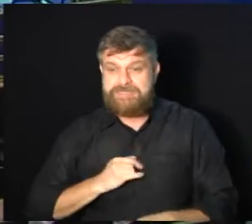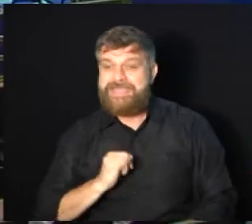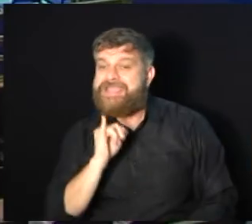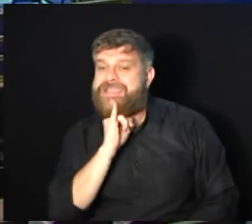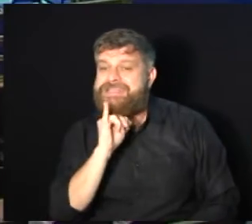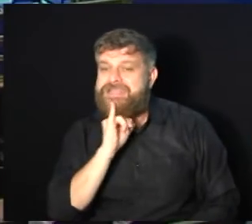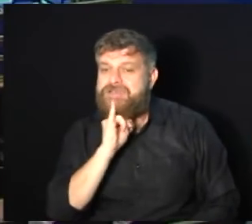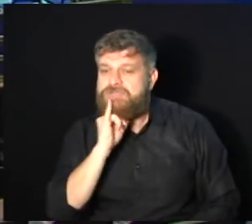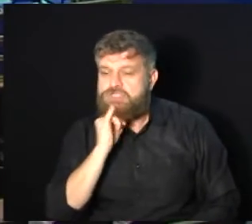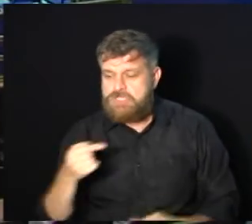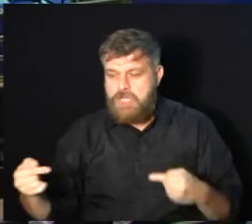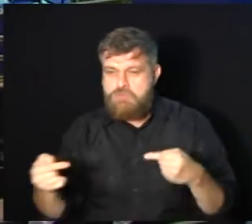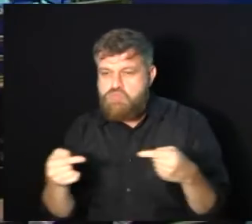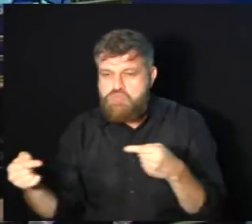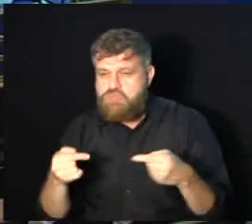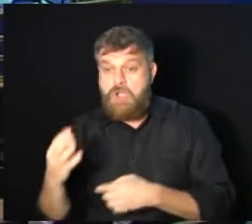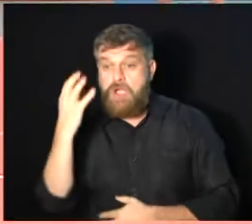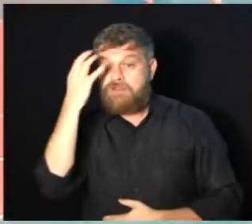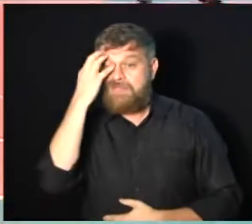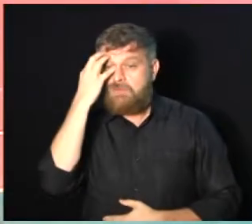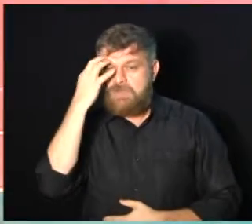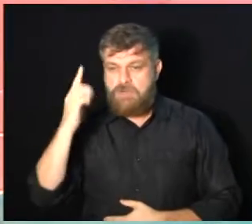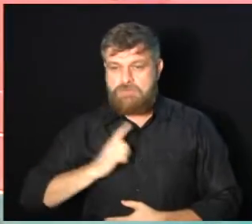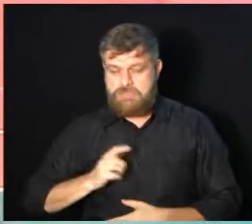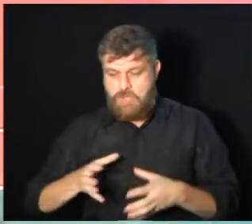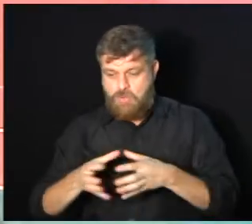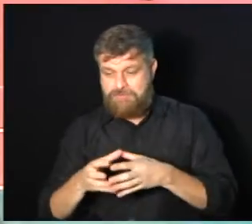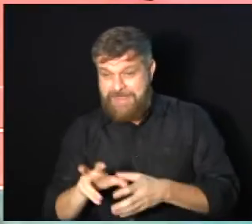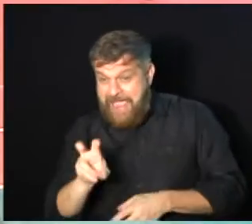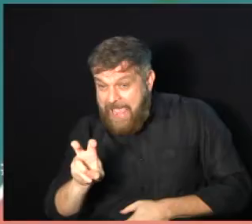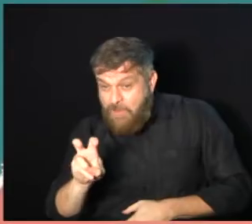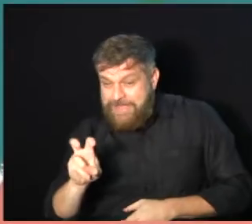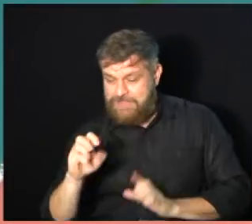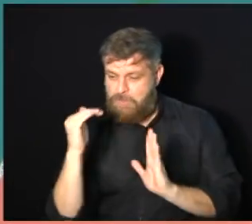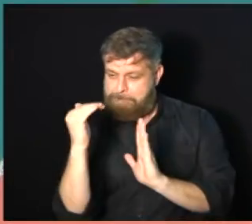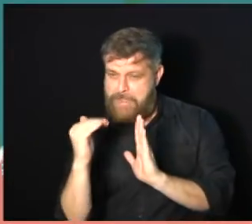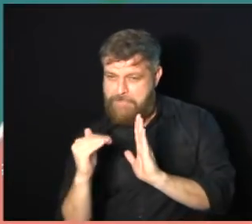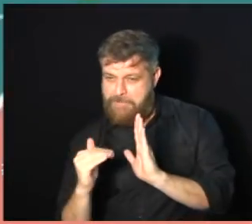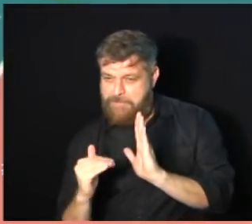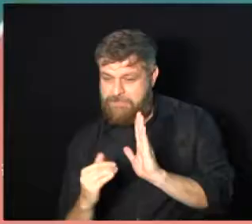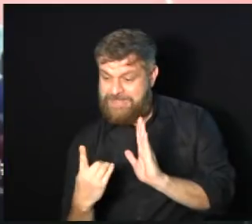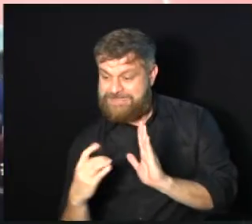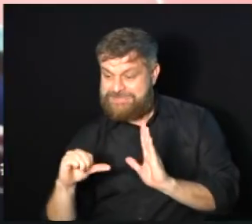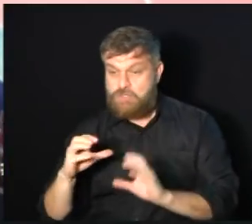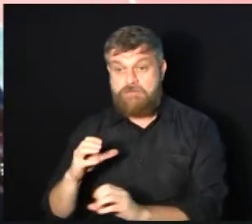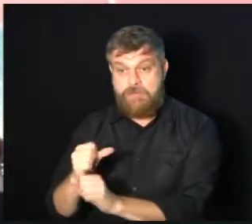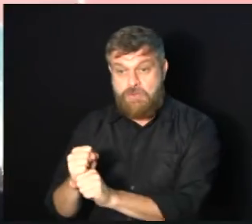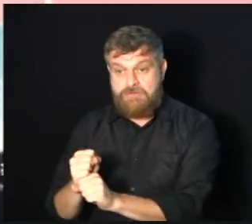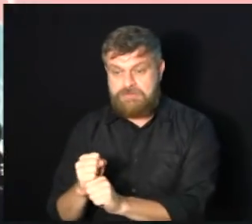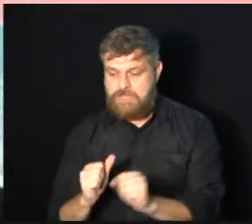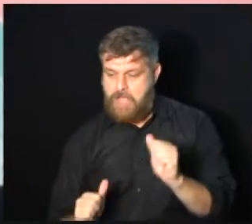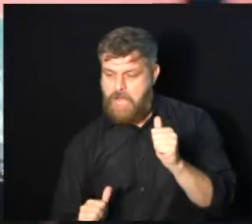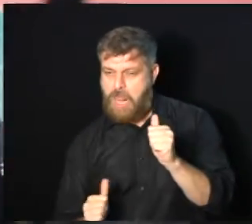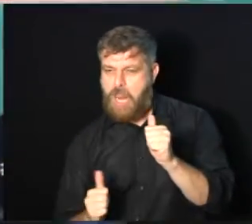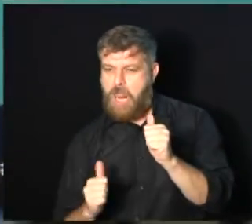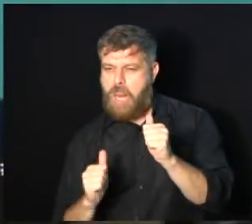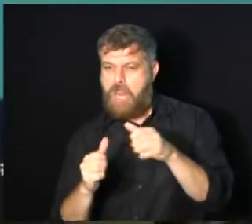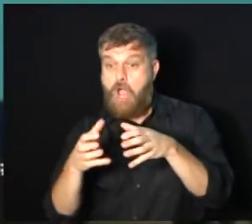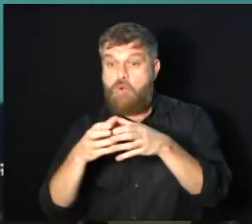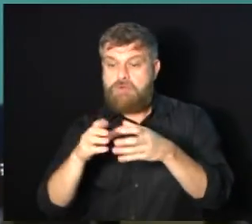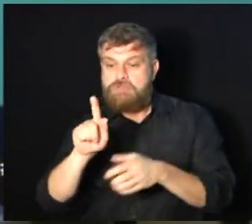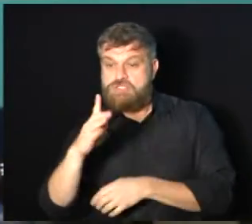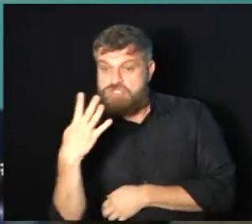no ginásio do Taquaral. A equipe está na 5ª colocação com 19 pontos e segue a caça ao G4